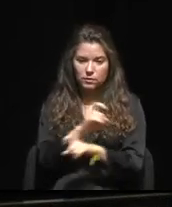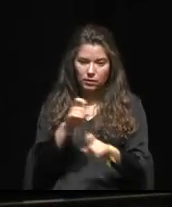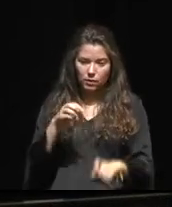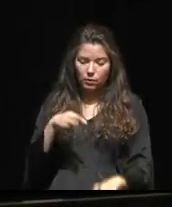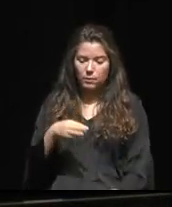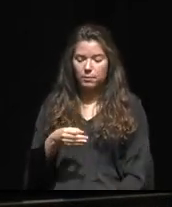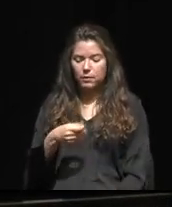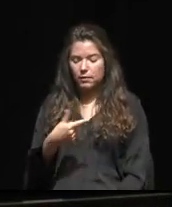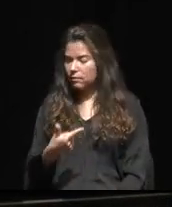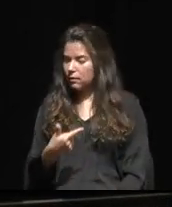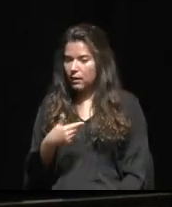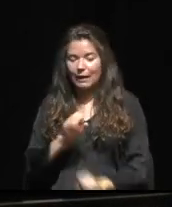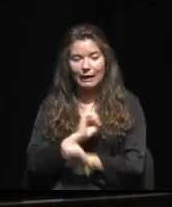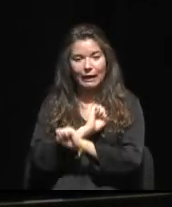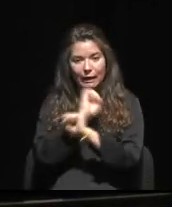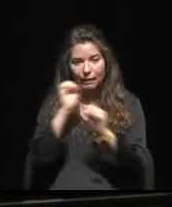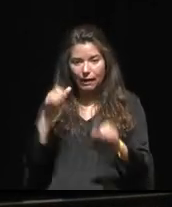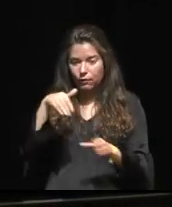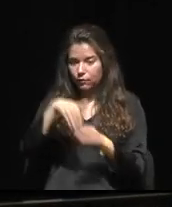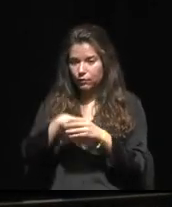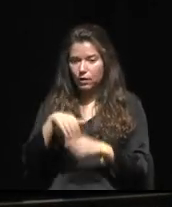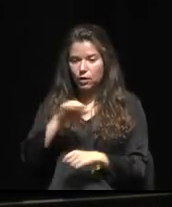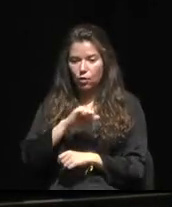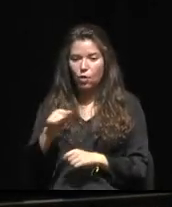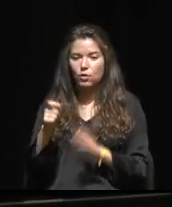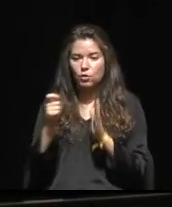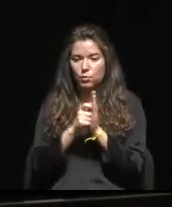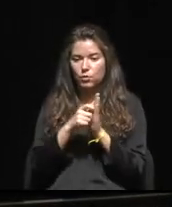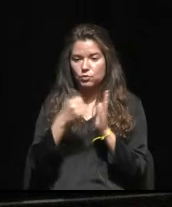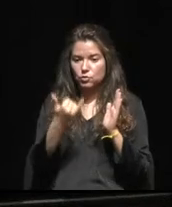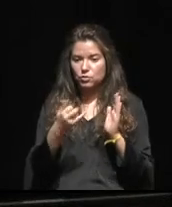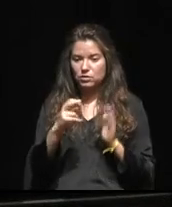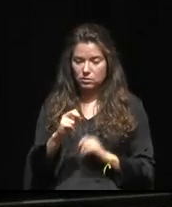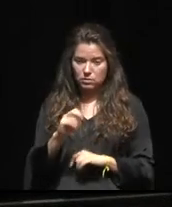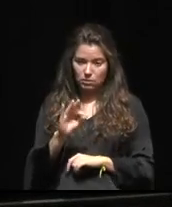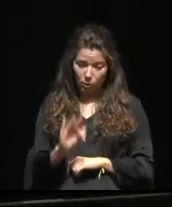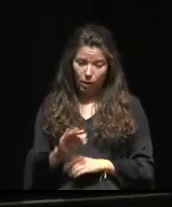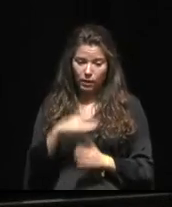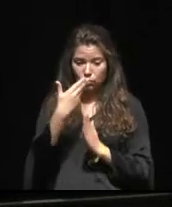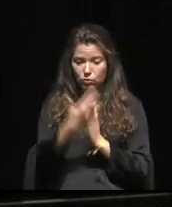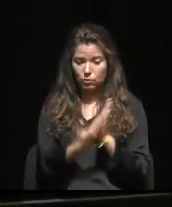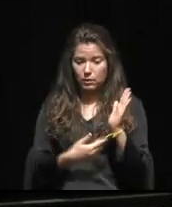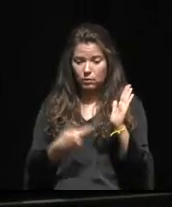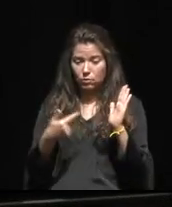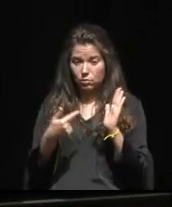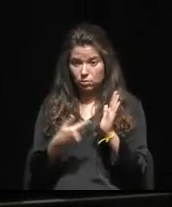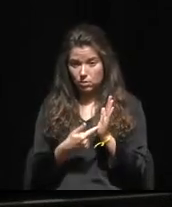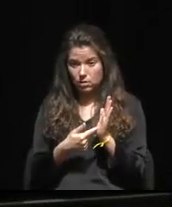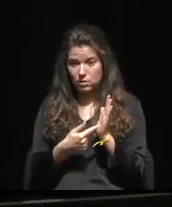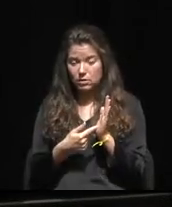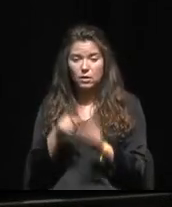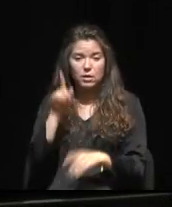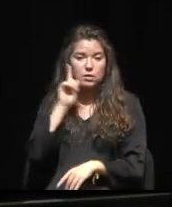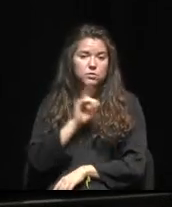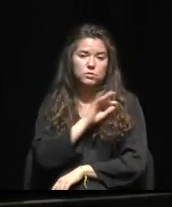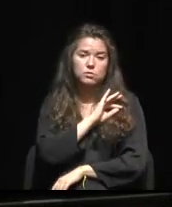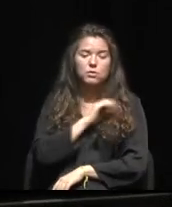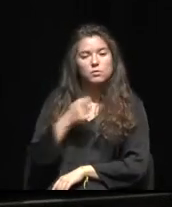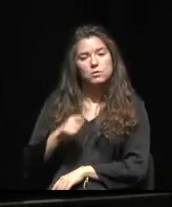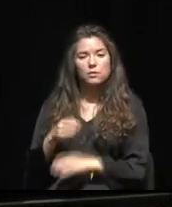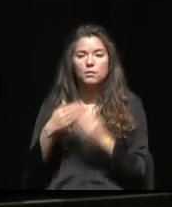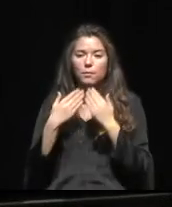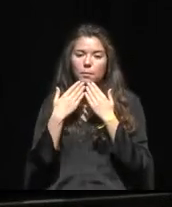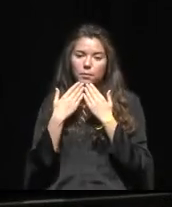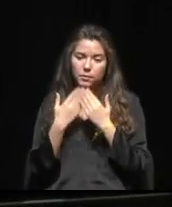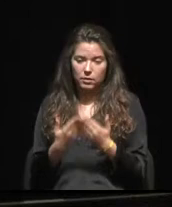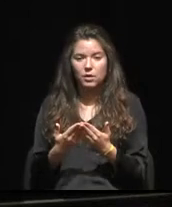irá obviamente votar contra os pontos 2 3 e 4 deste documento e senhora Presidente por isso solicitamos que